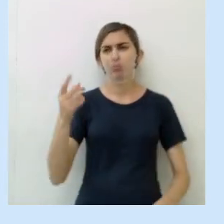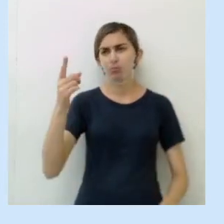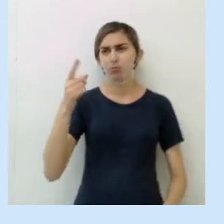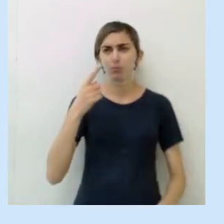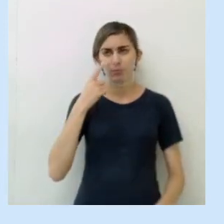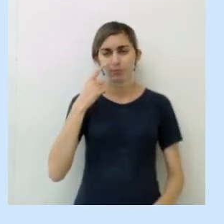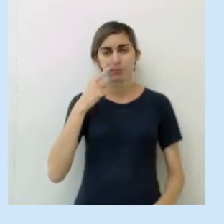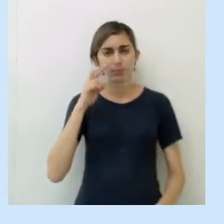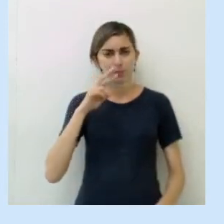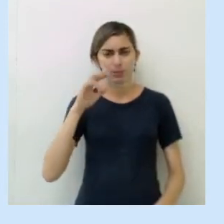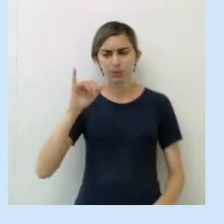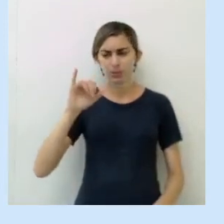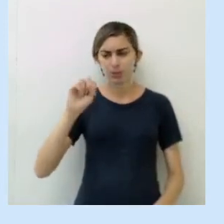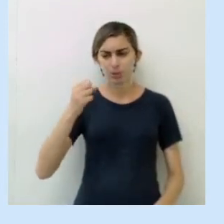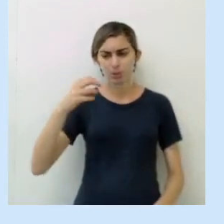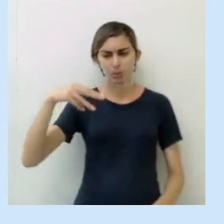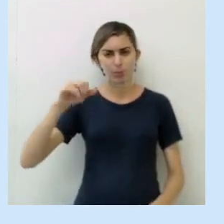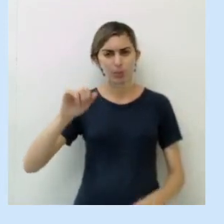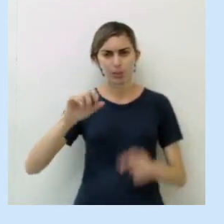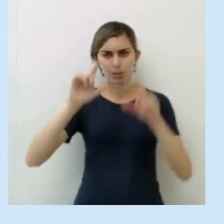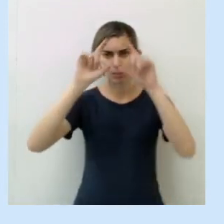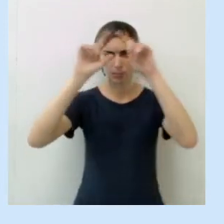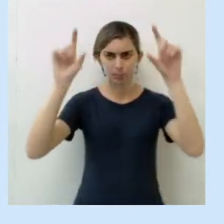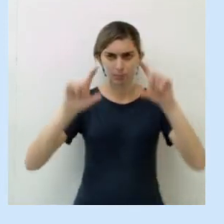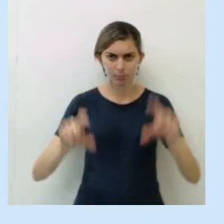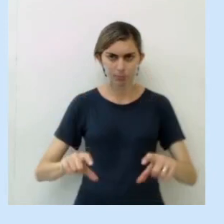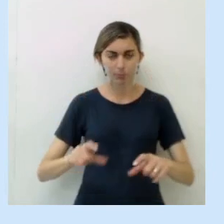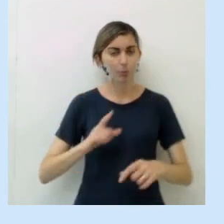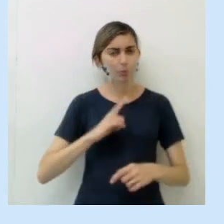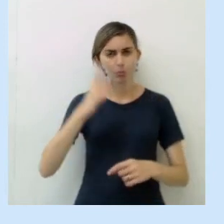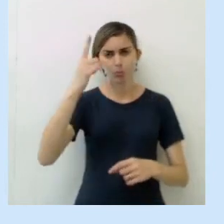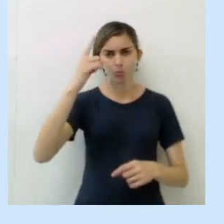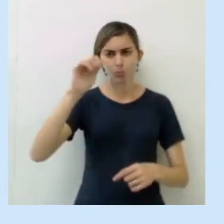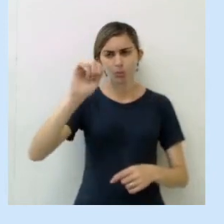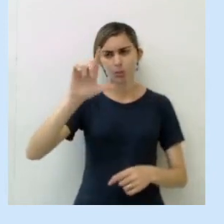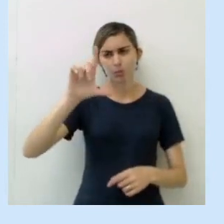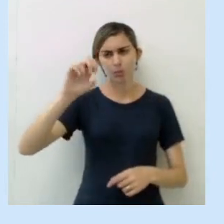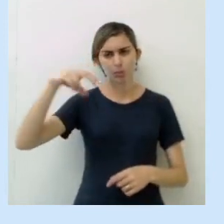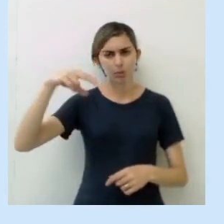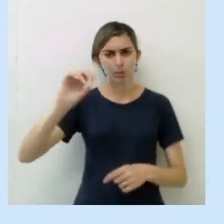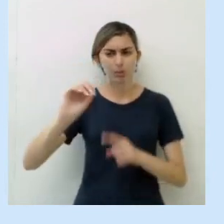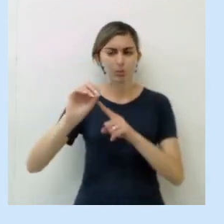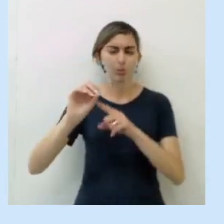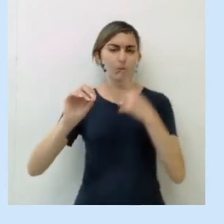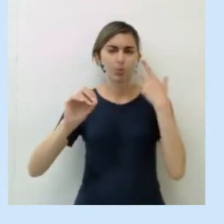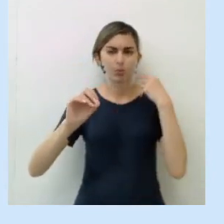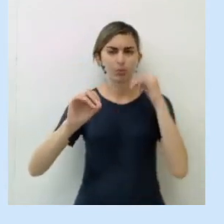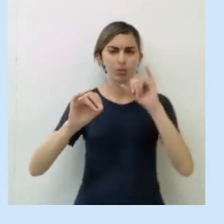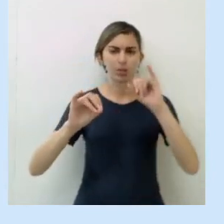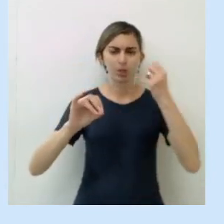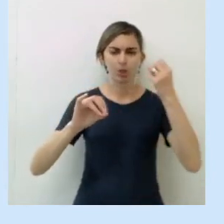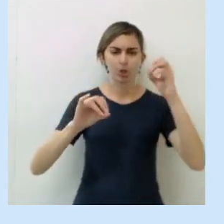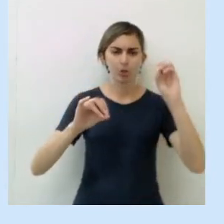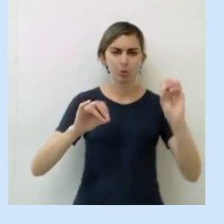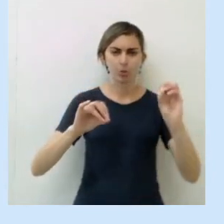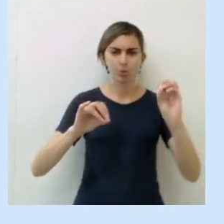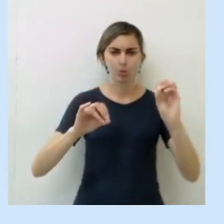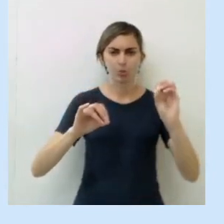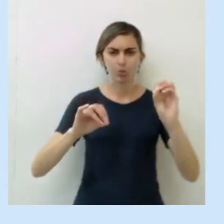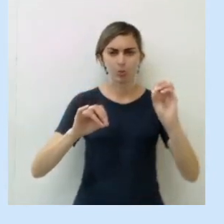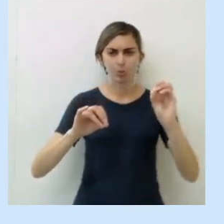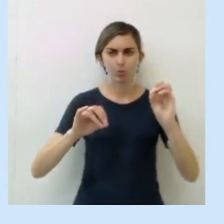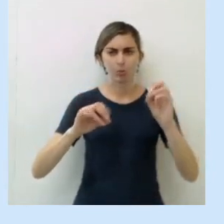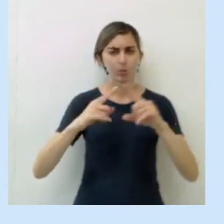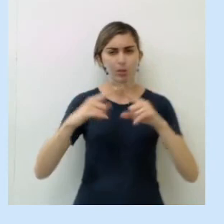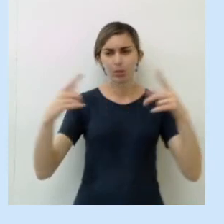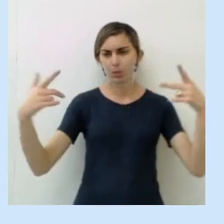gente. Lembra lá a isomeria de cadeia que um alceno, ele normalmente é isômero de um ciclano, porque